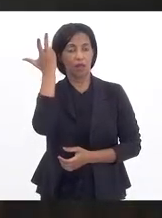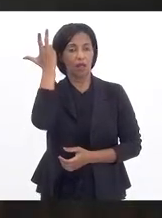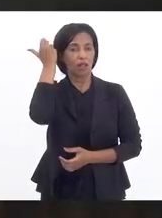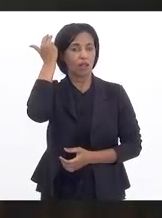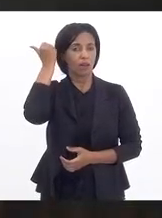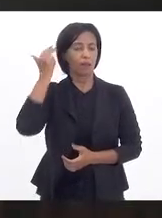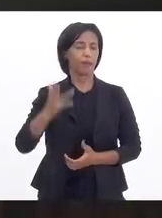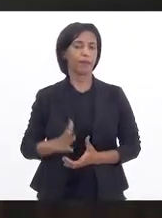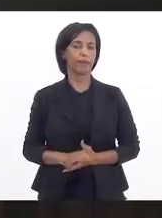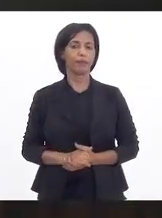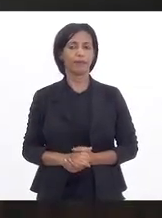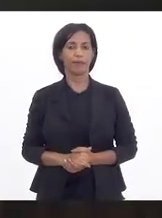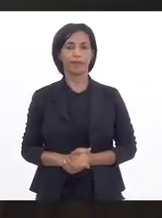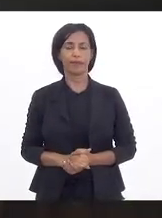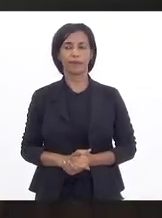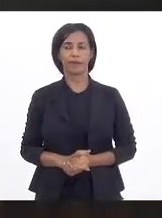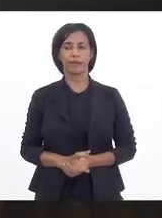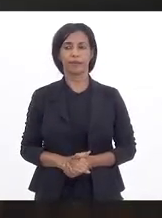Coelho